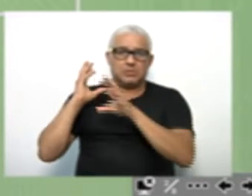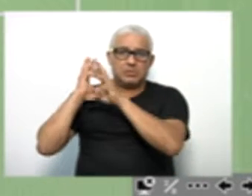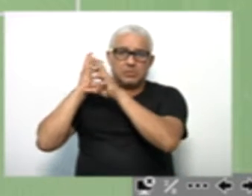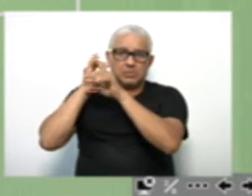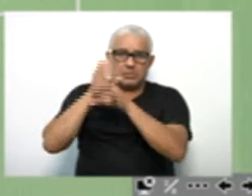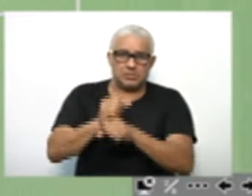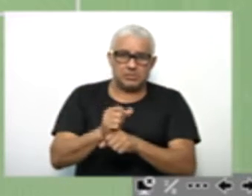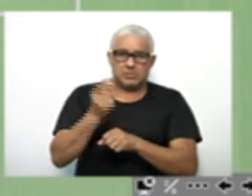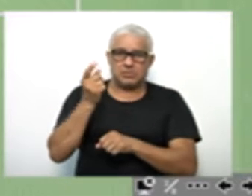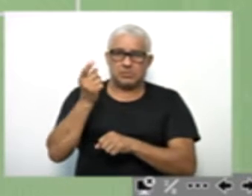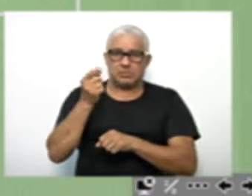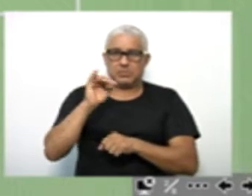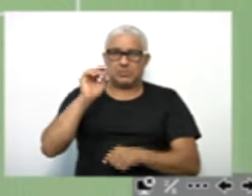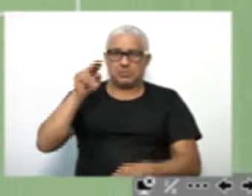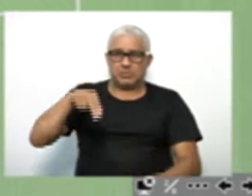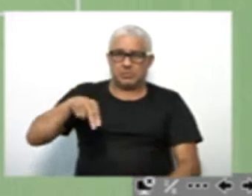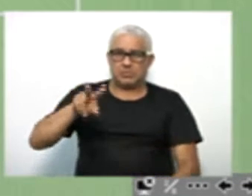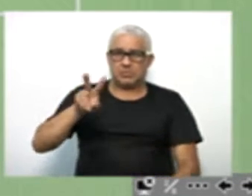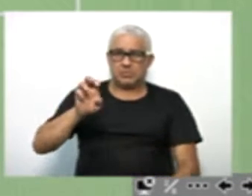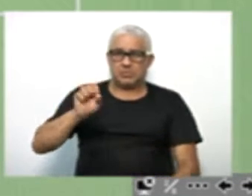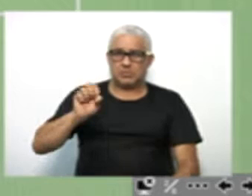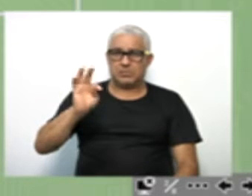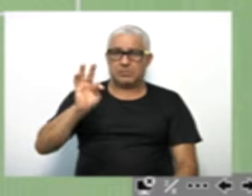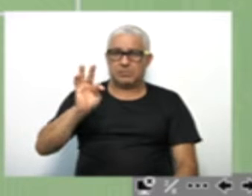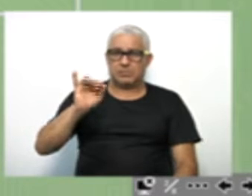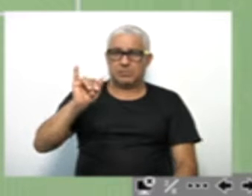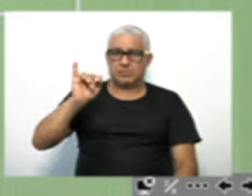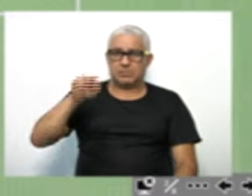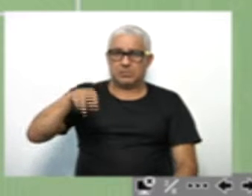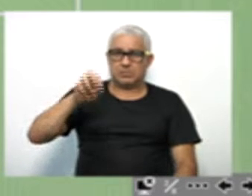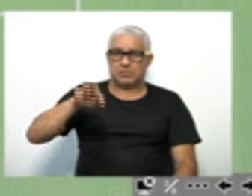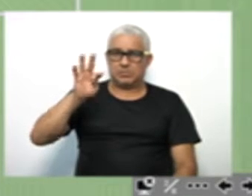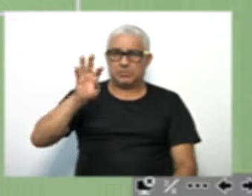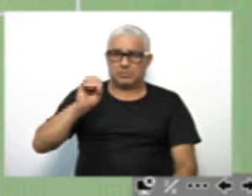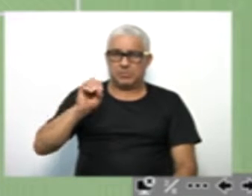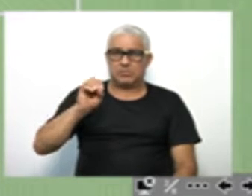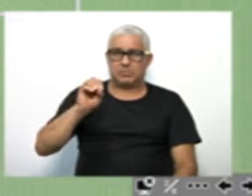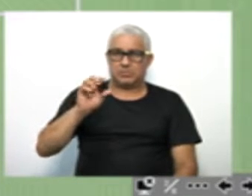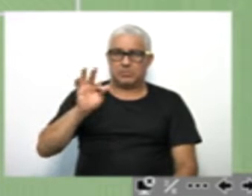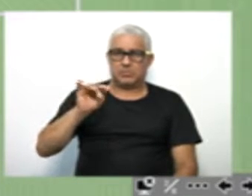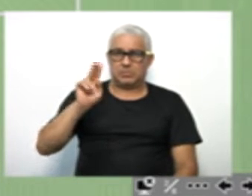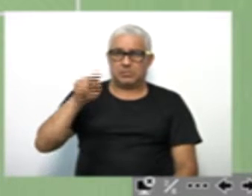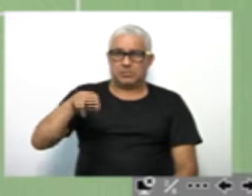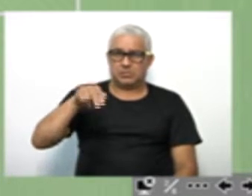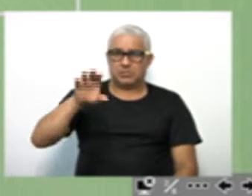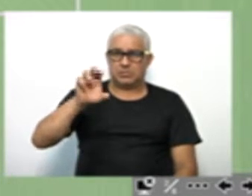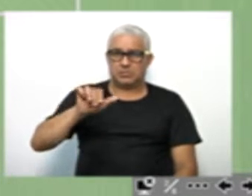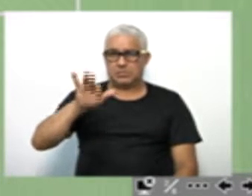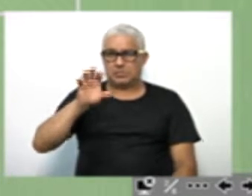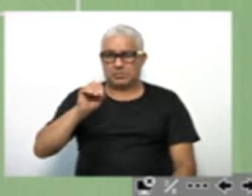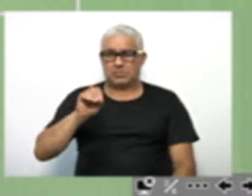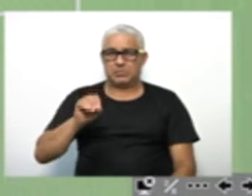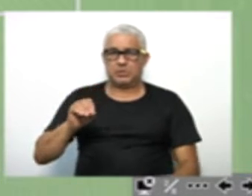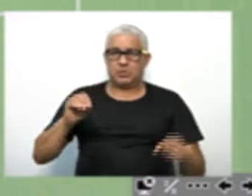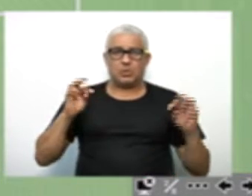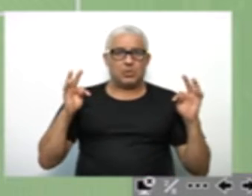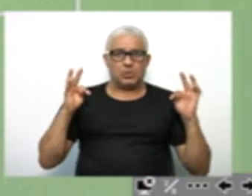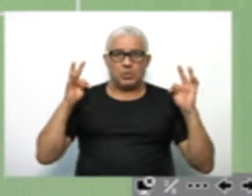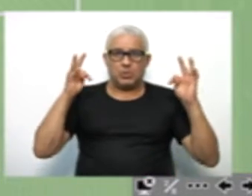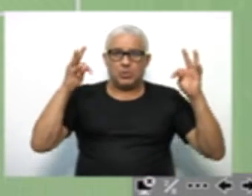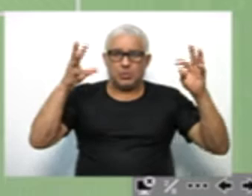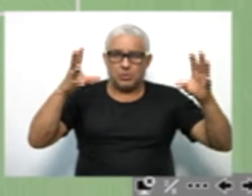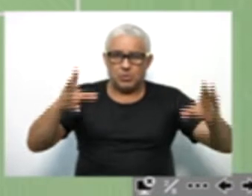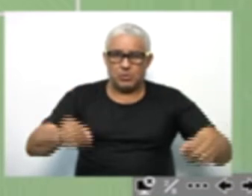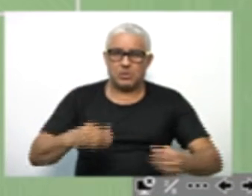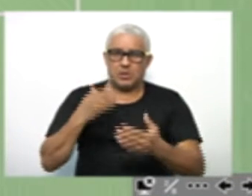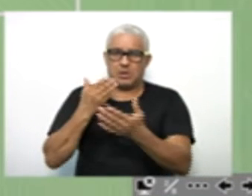sobre investimentos financeiros, que é toda a literatura que a gente apresentou durante nossas aulas, e logo após